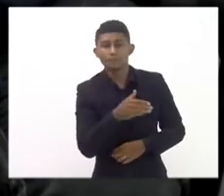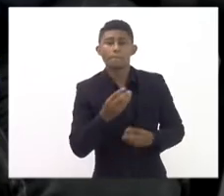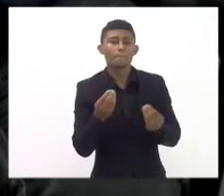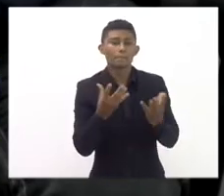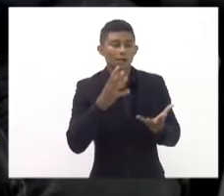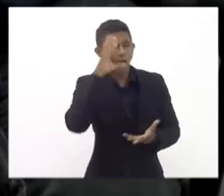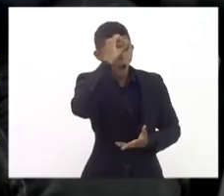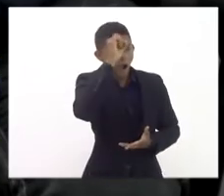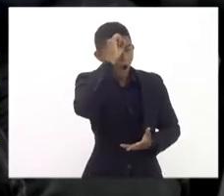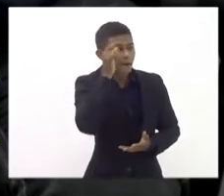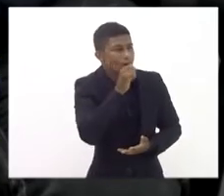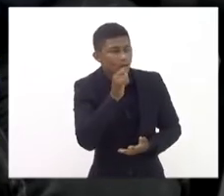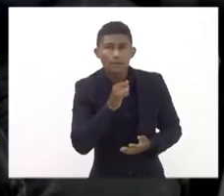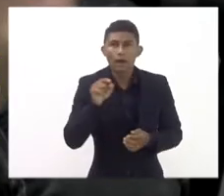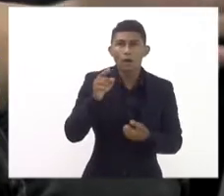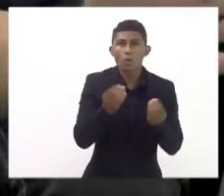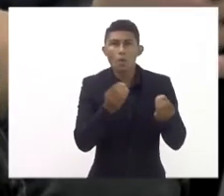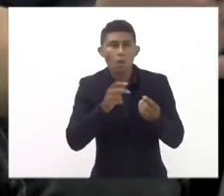E